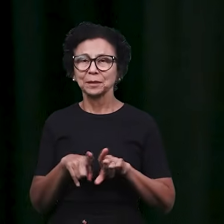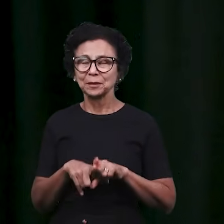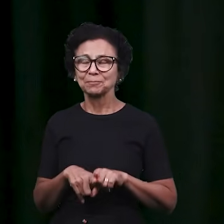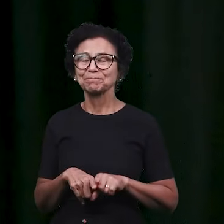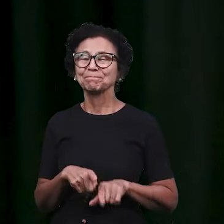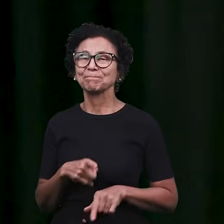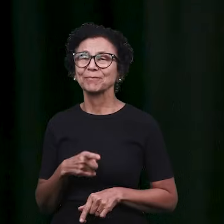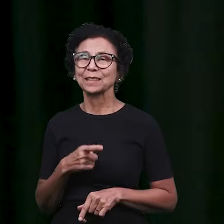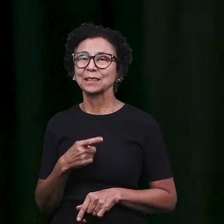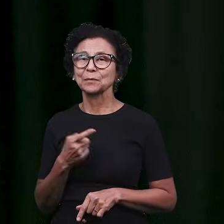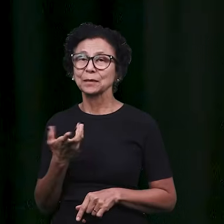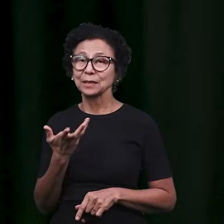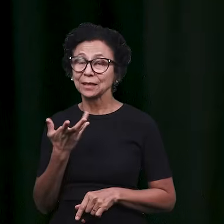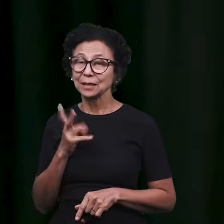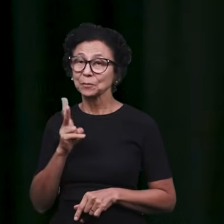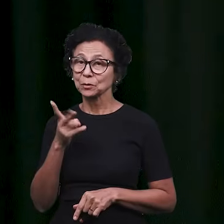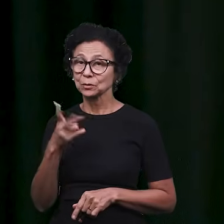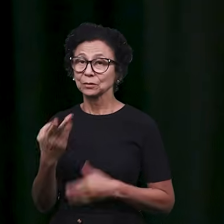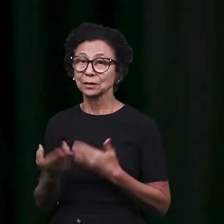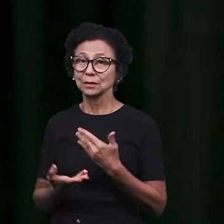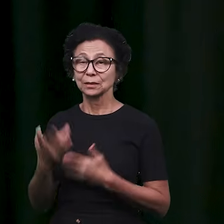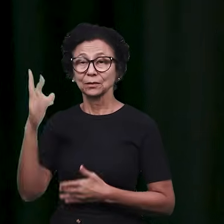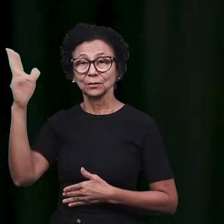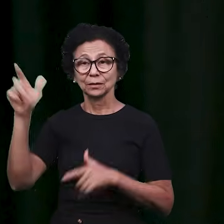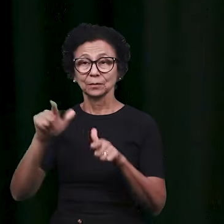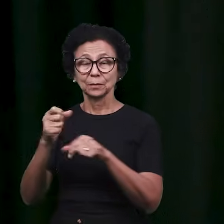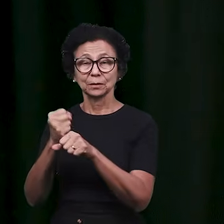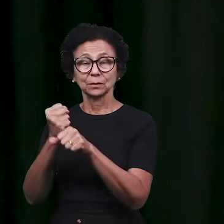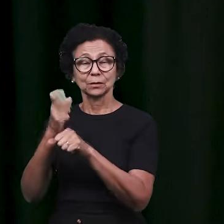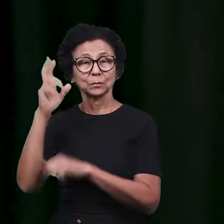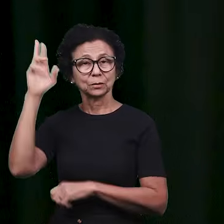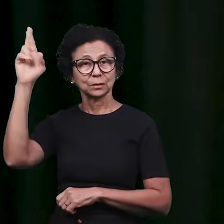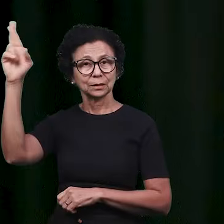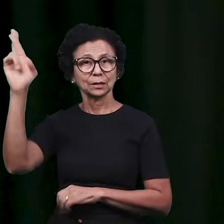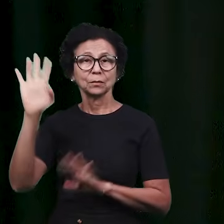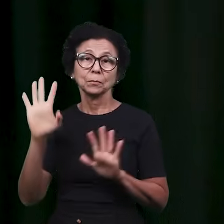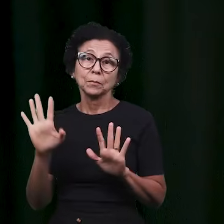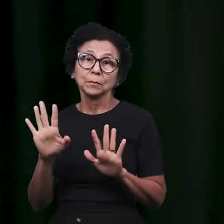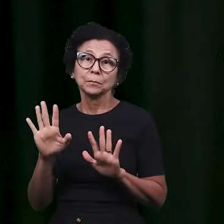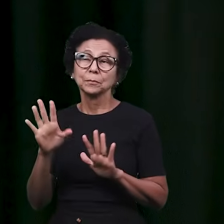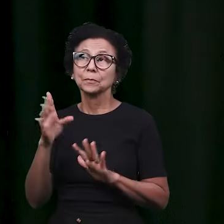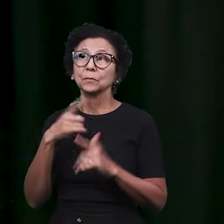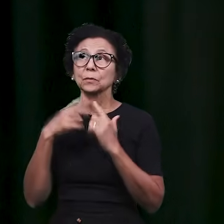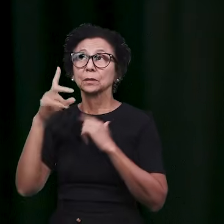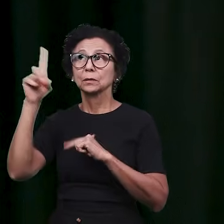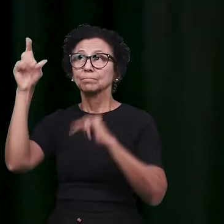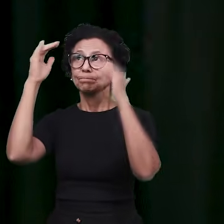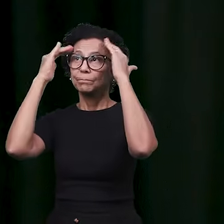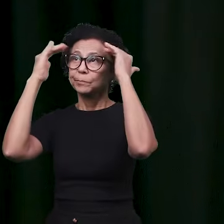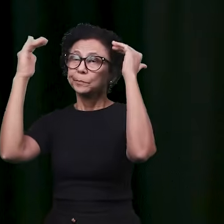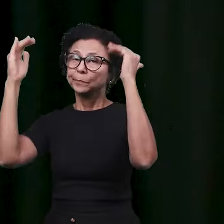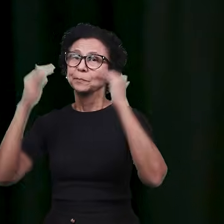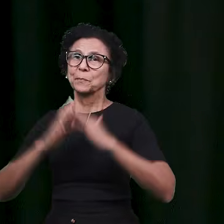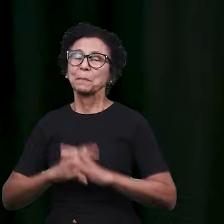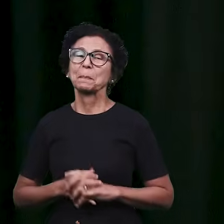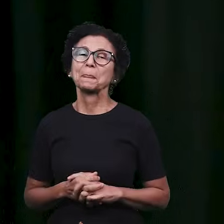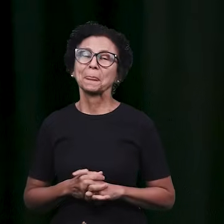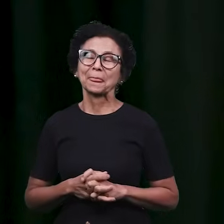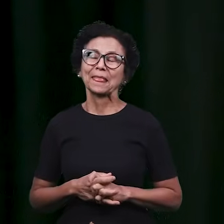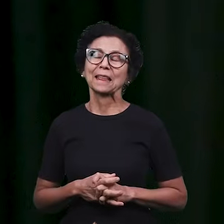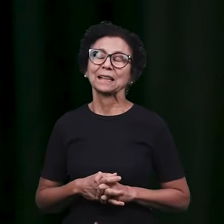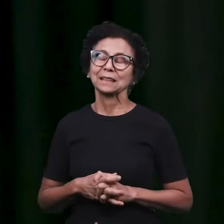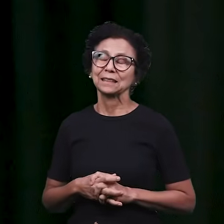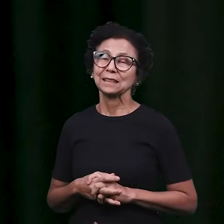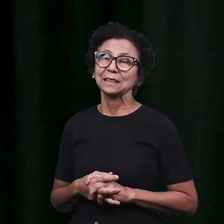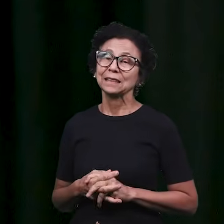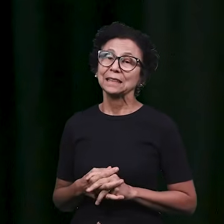que aceitar os desígnios de Deus, a vontade de Deus para a sua vida. E o mais maravilhoso na obra